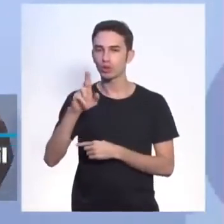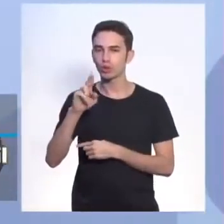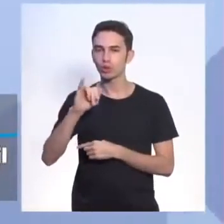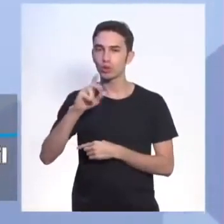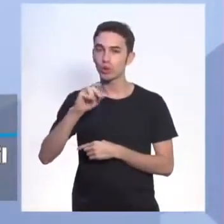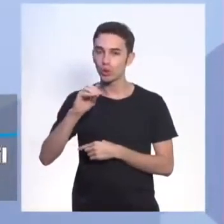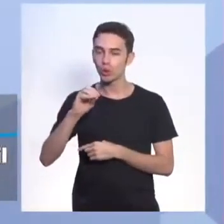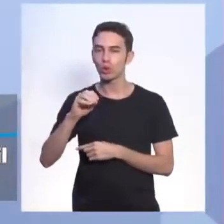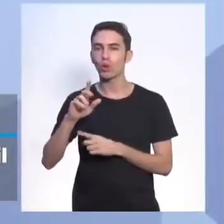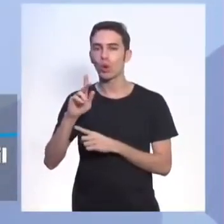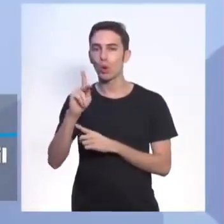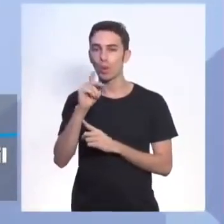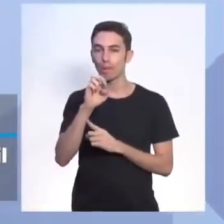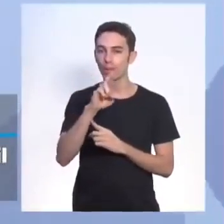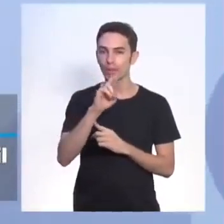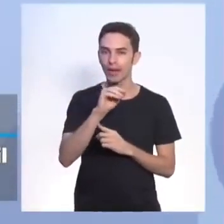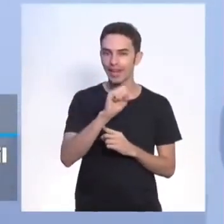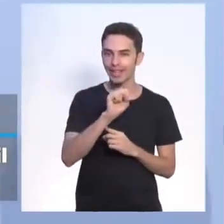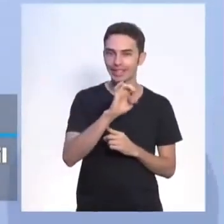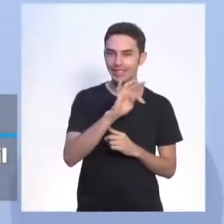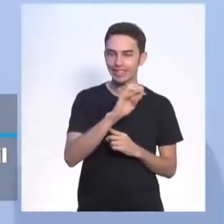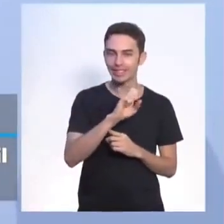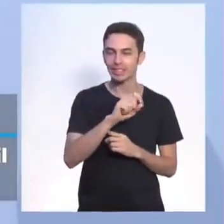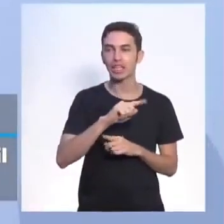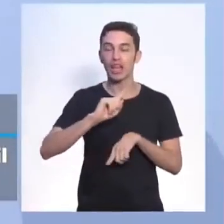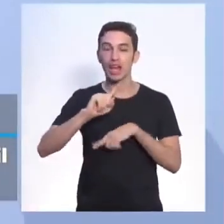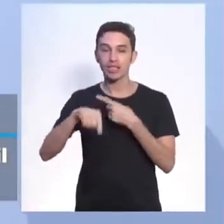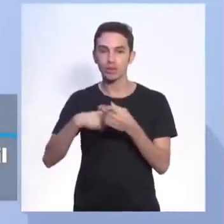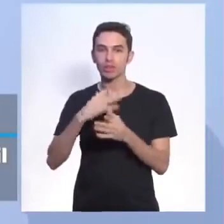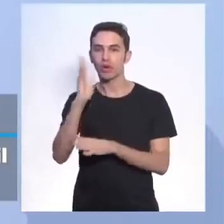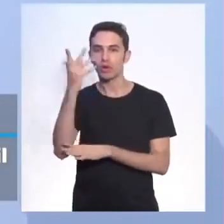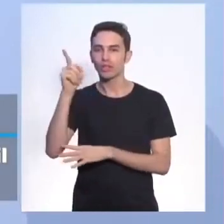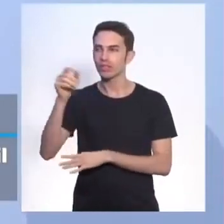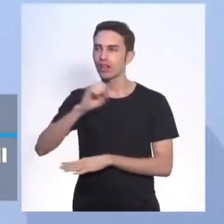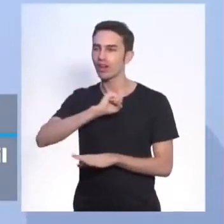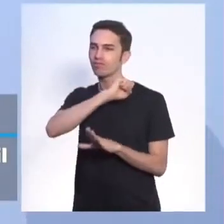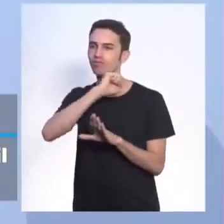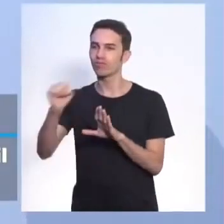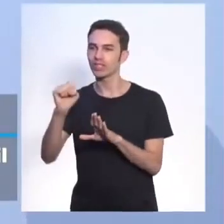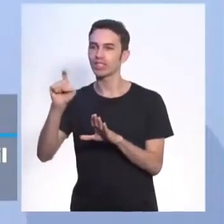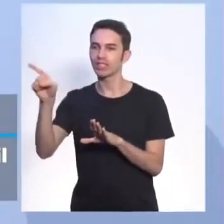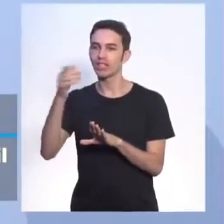vai culminar lá na morte, no assassinato do